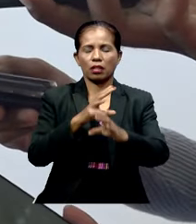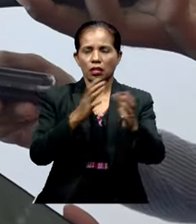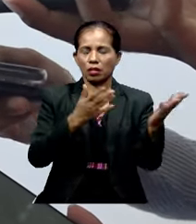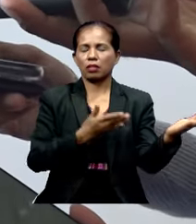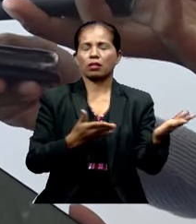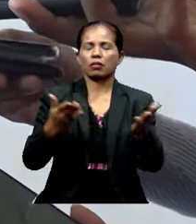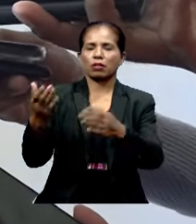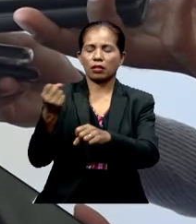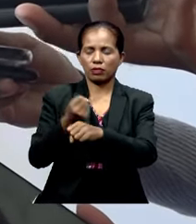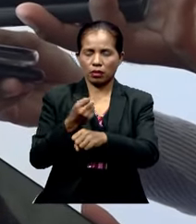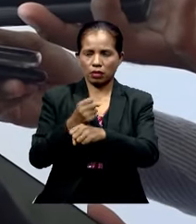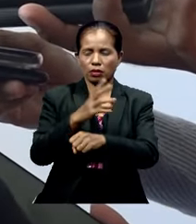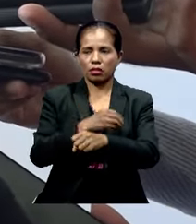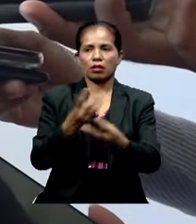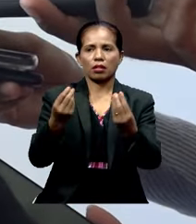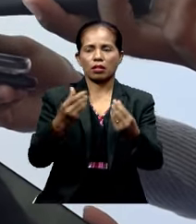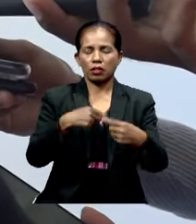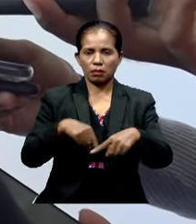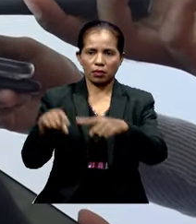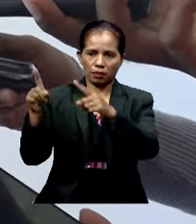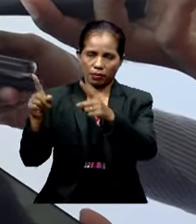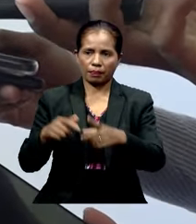com fato, com os motos, com moro, estou na